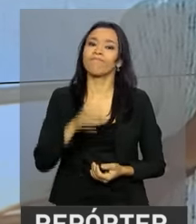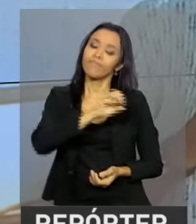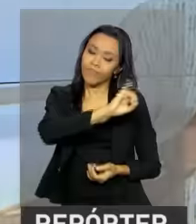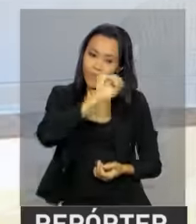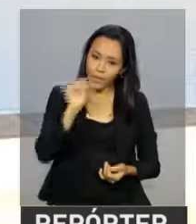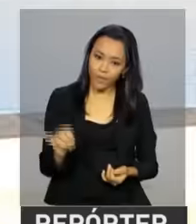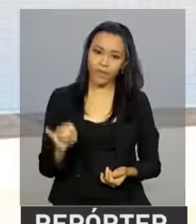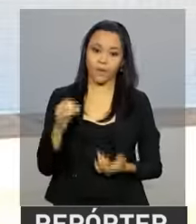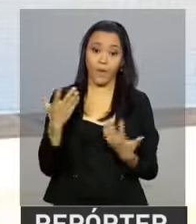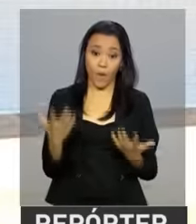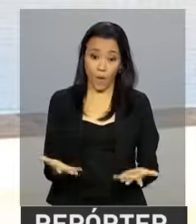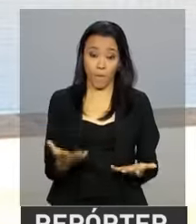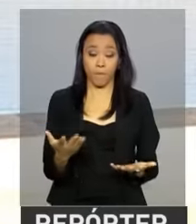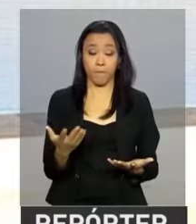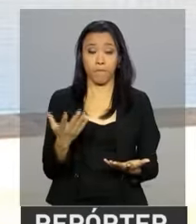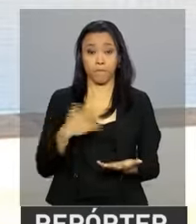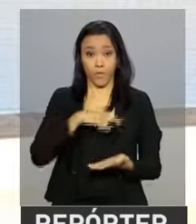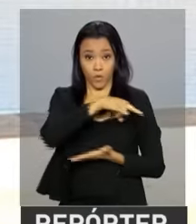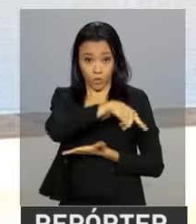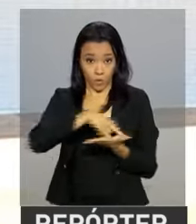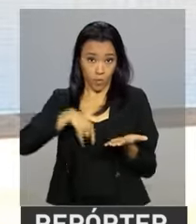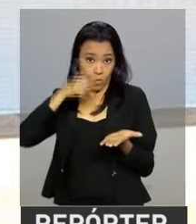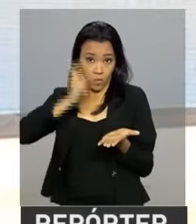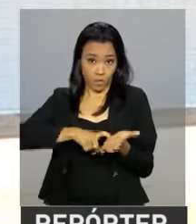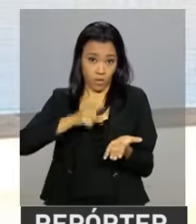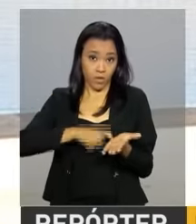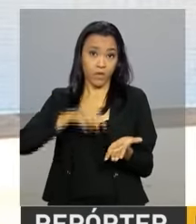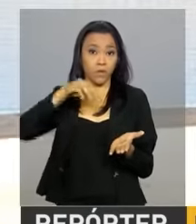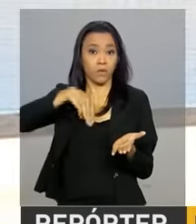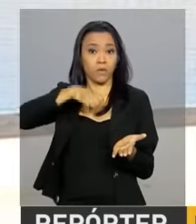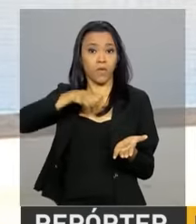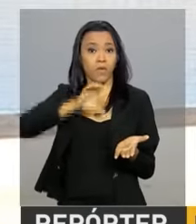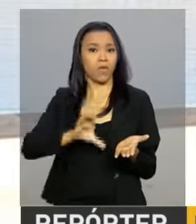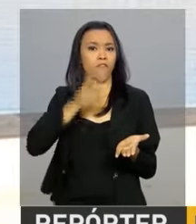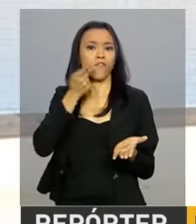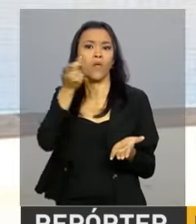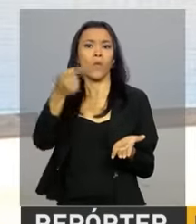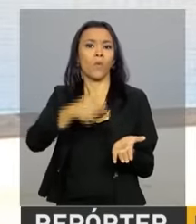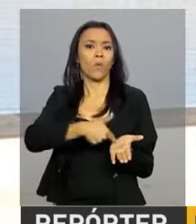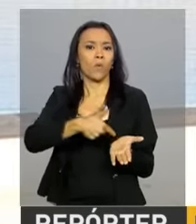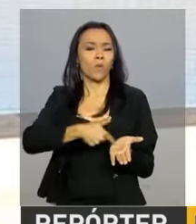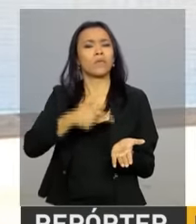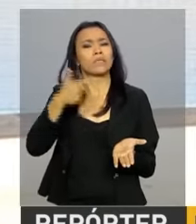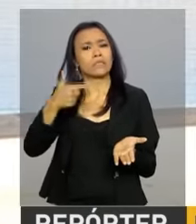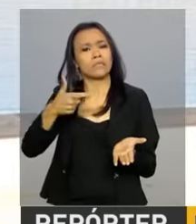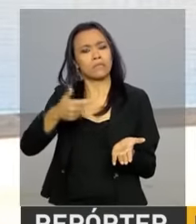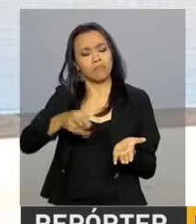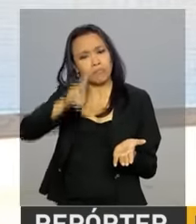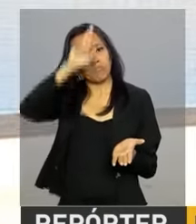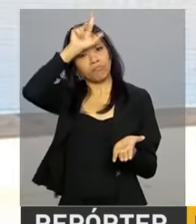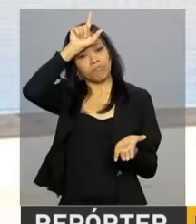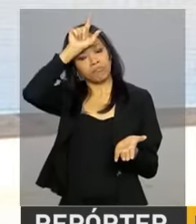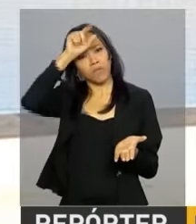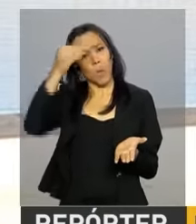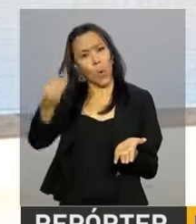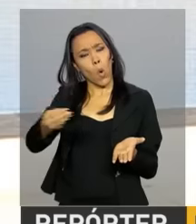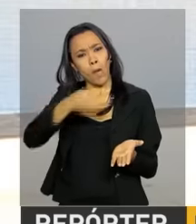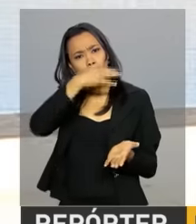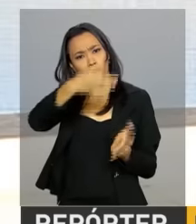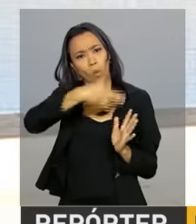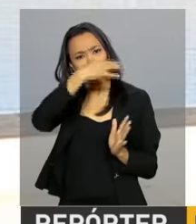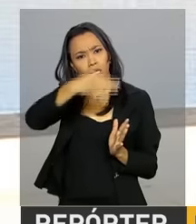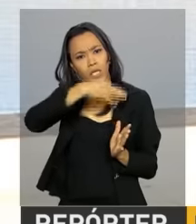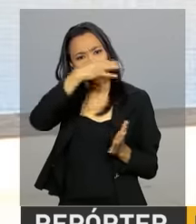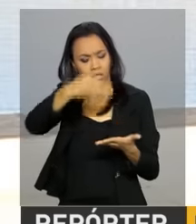Leandro Olha só em nota o Ministério da Educação informou que há um grave equívoco na argumentação